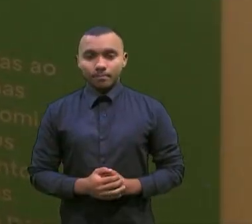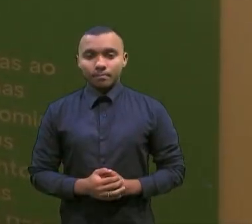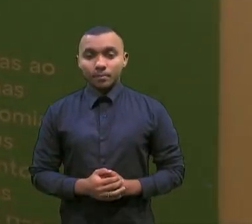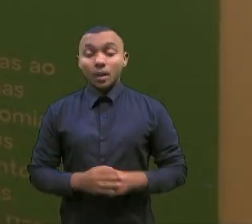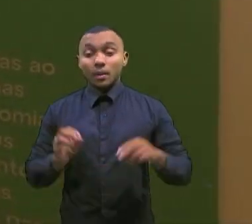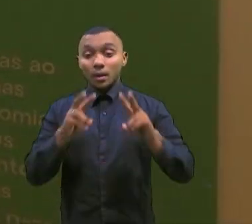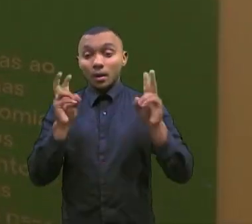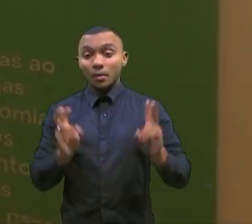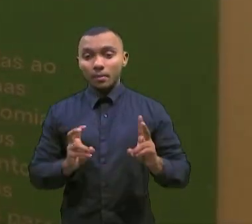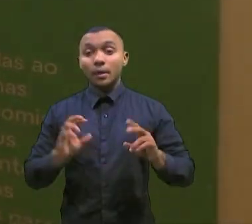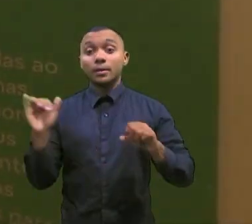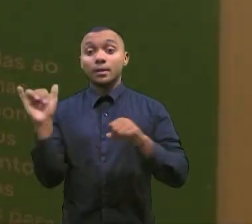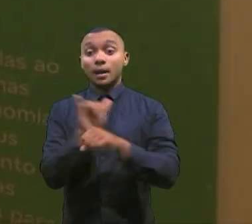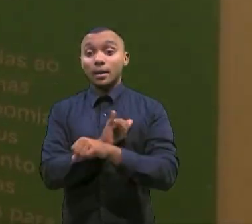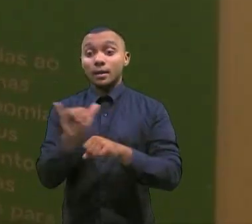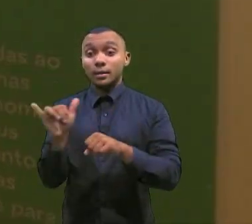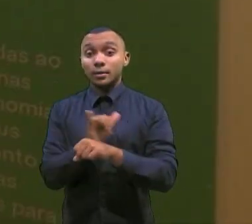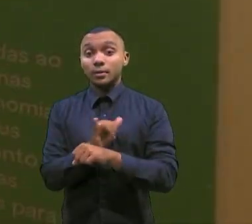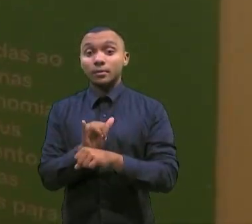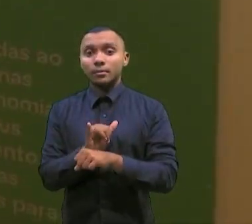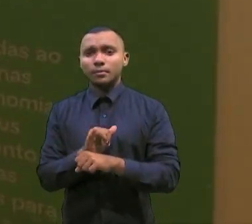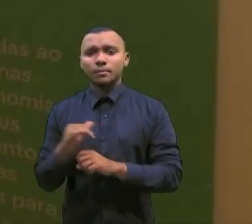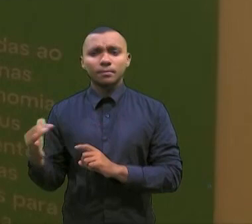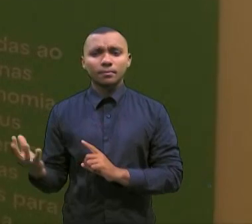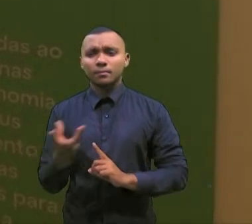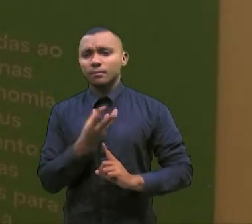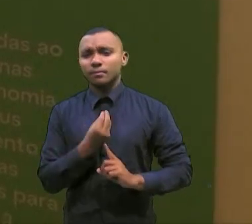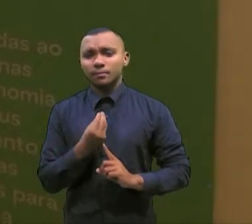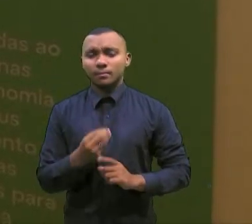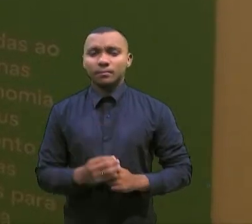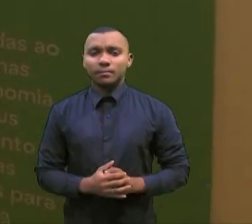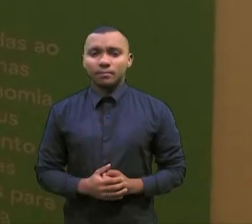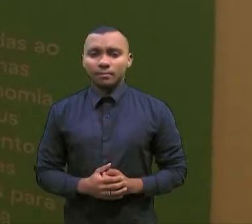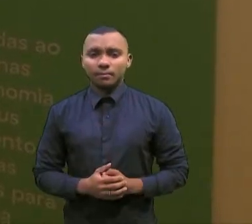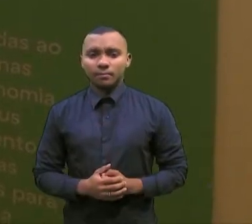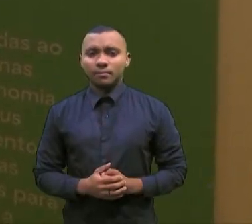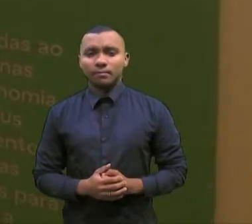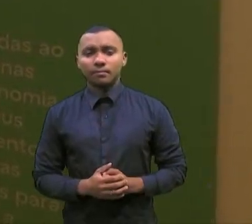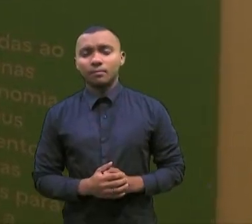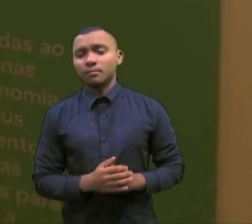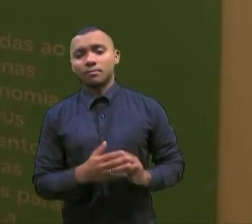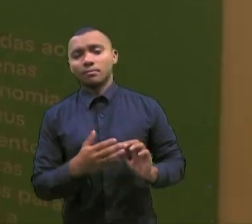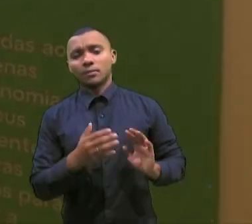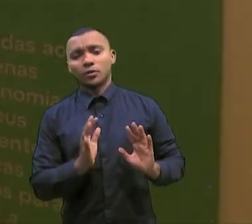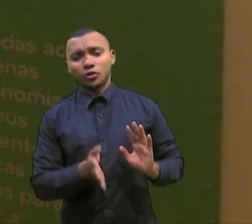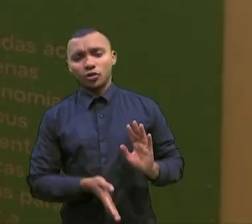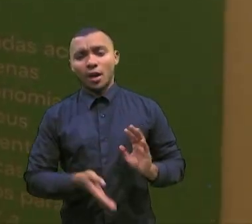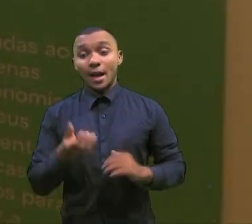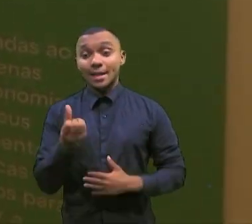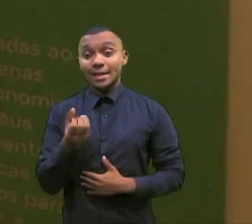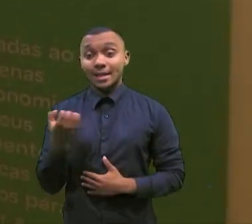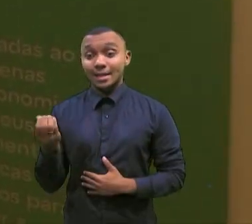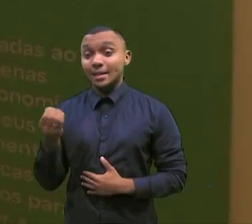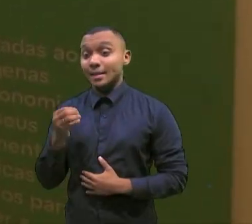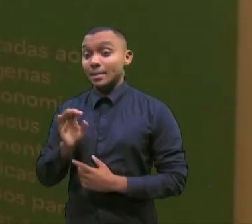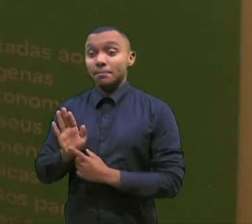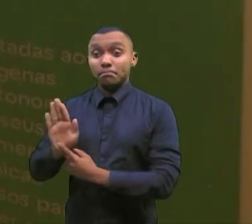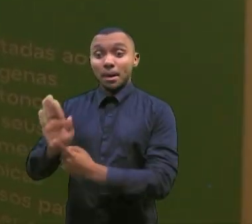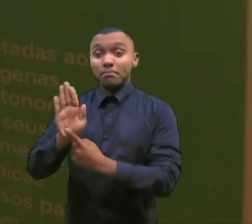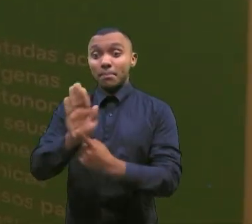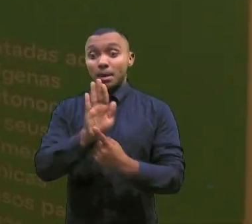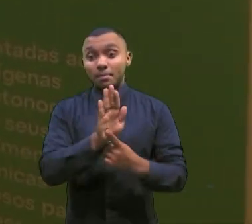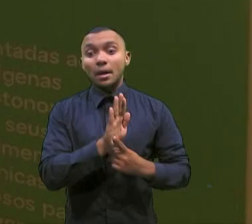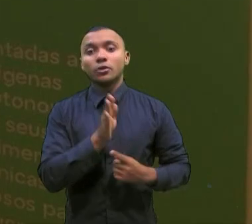eletivas e estratégias para o mundo mutante. São cerca de 60 obras, ou mais 60